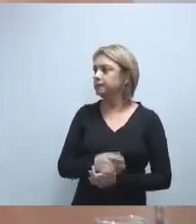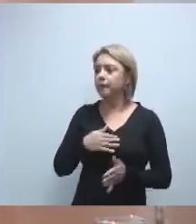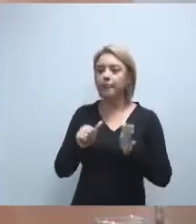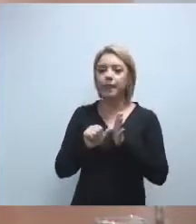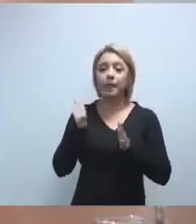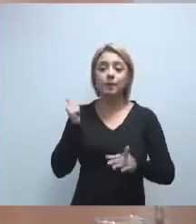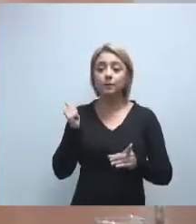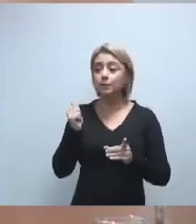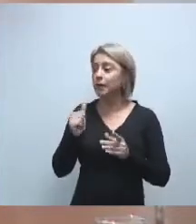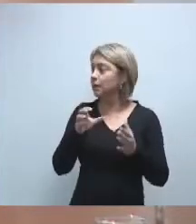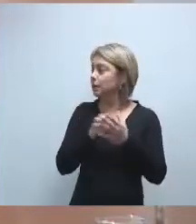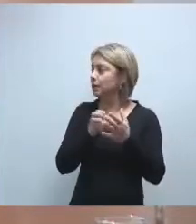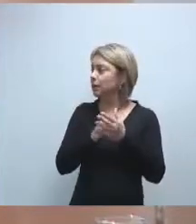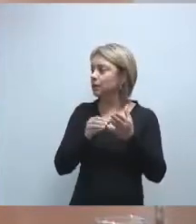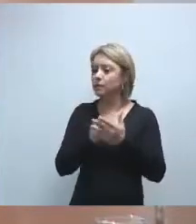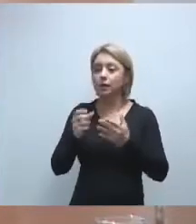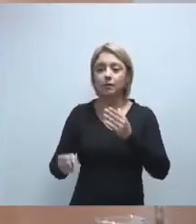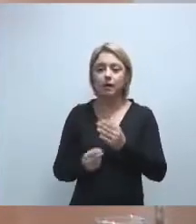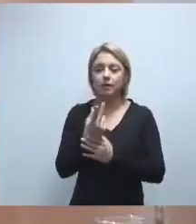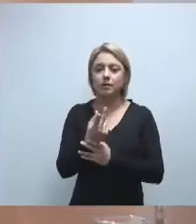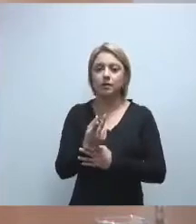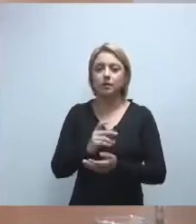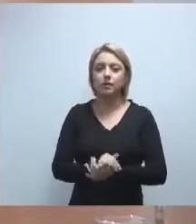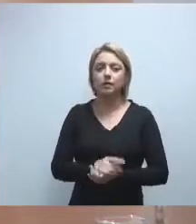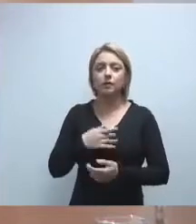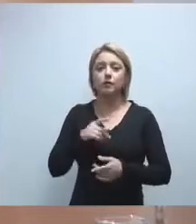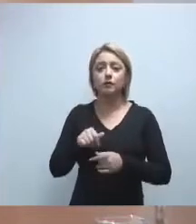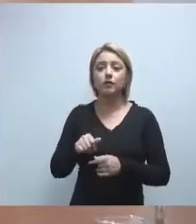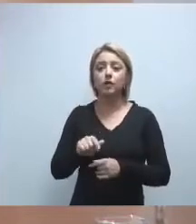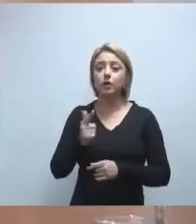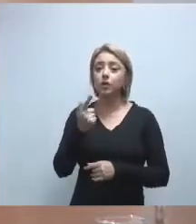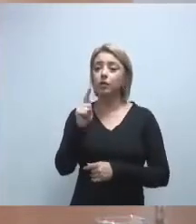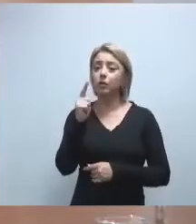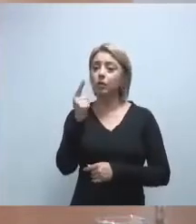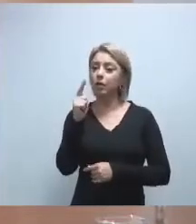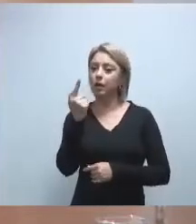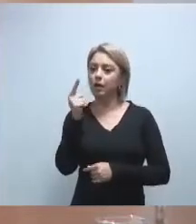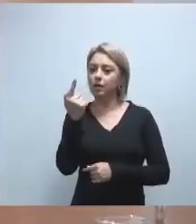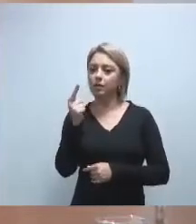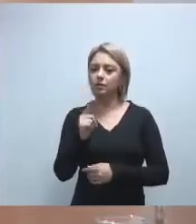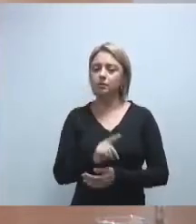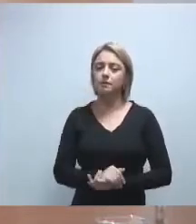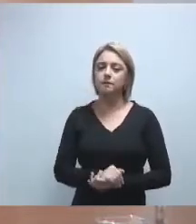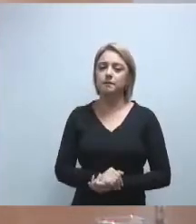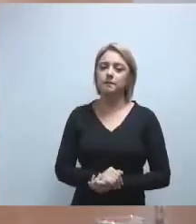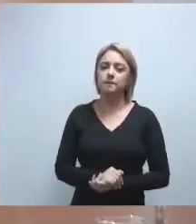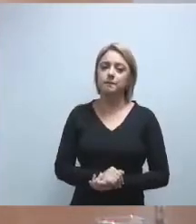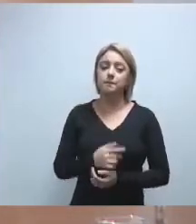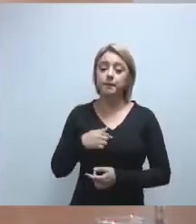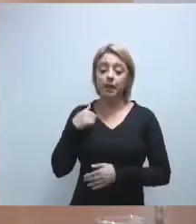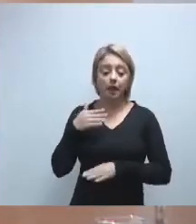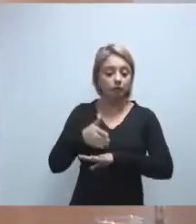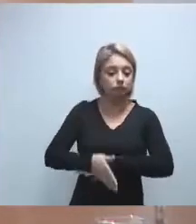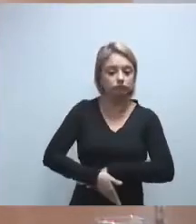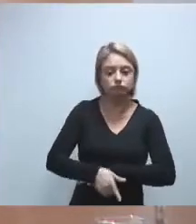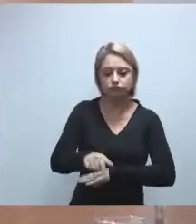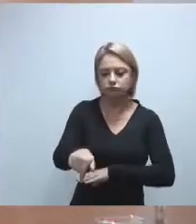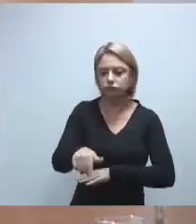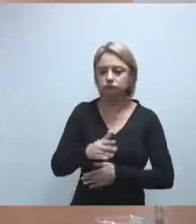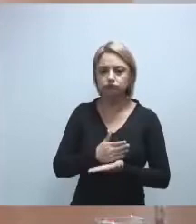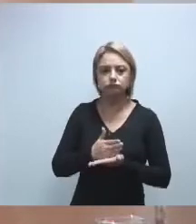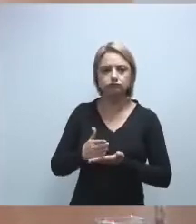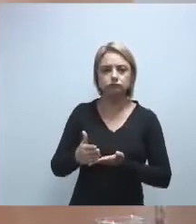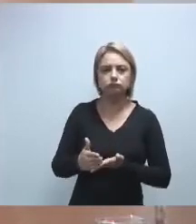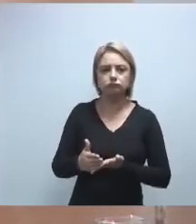o primeiro concurso que apareceu foi no estado de goiás e lá eu fui